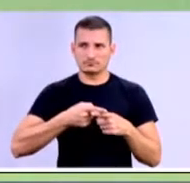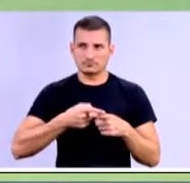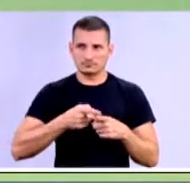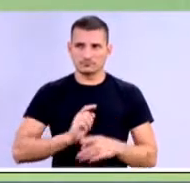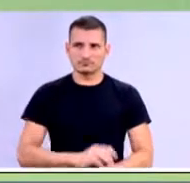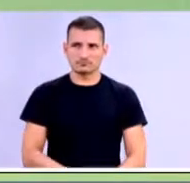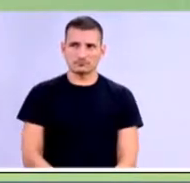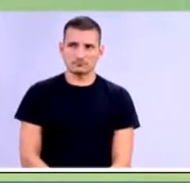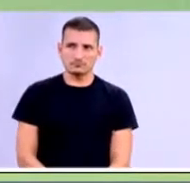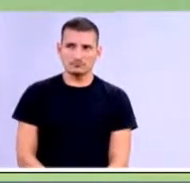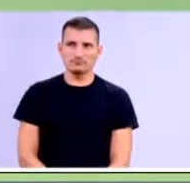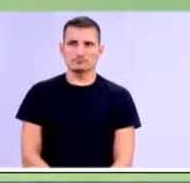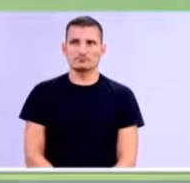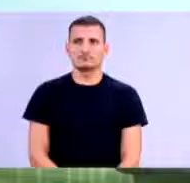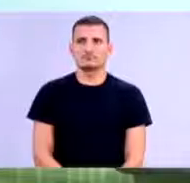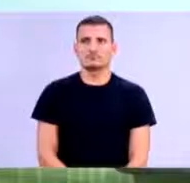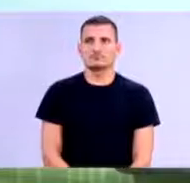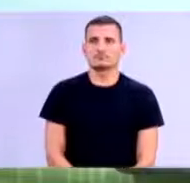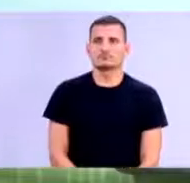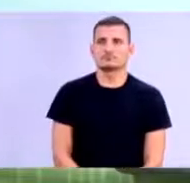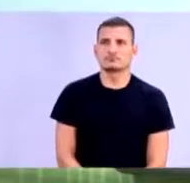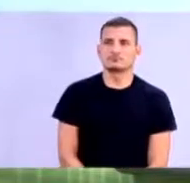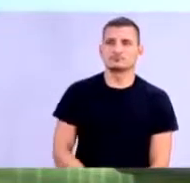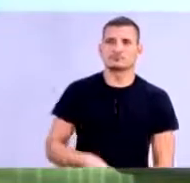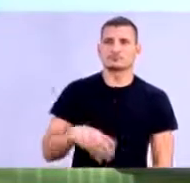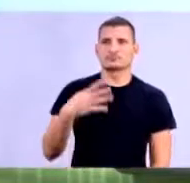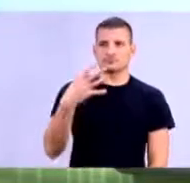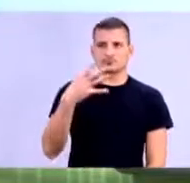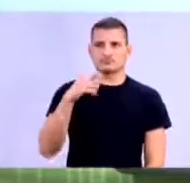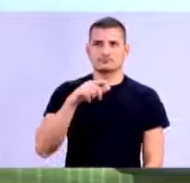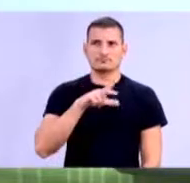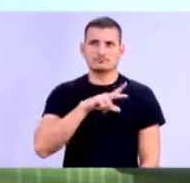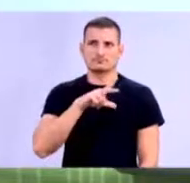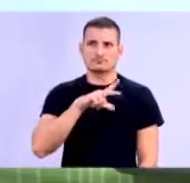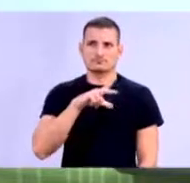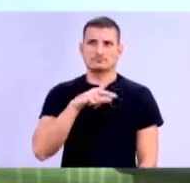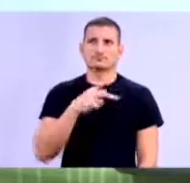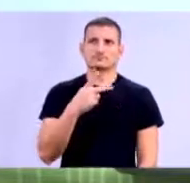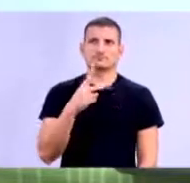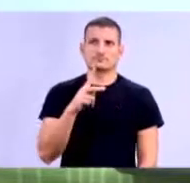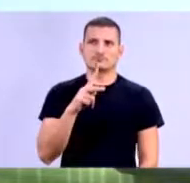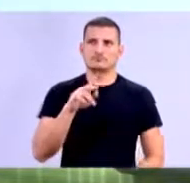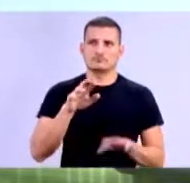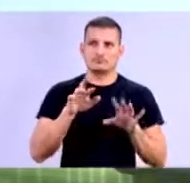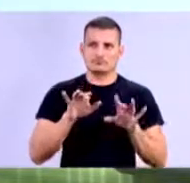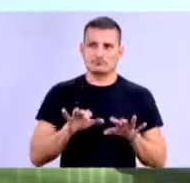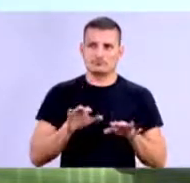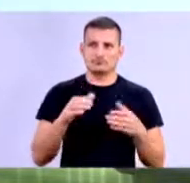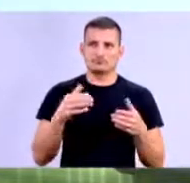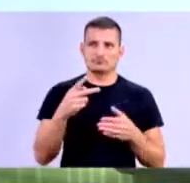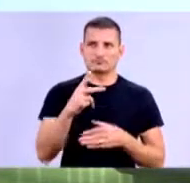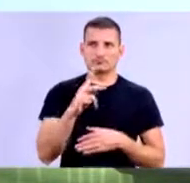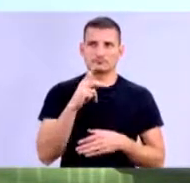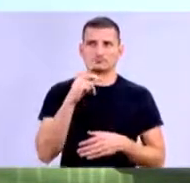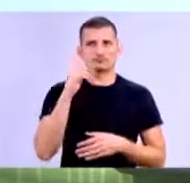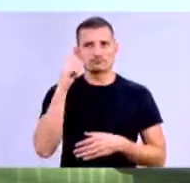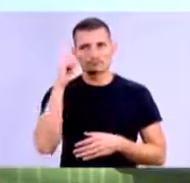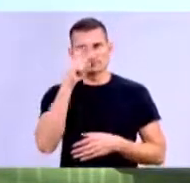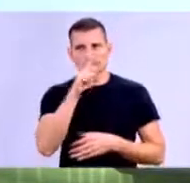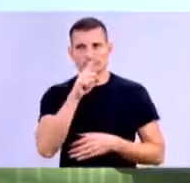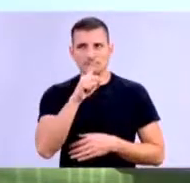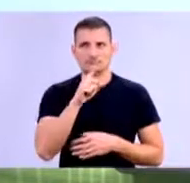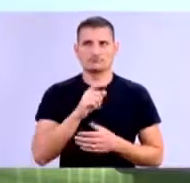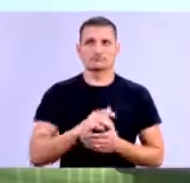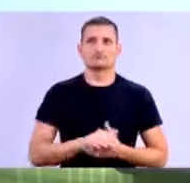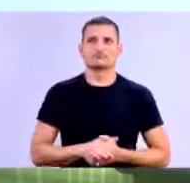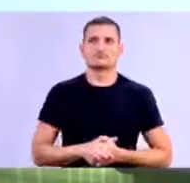quarta questão já é bem pessoal. Você vai escrever aqui para nós qual é a tua dificuldade, identificando os princípios e